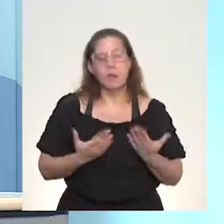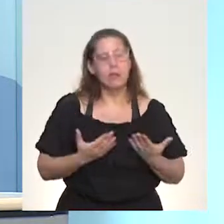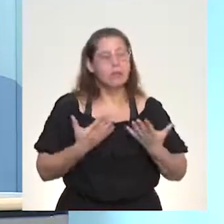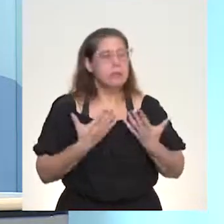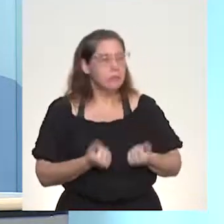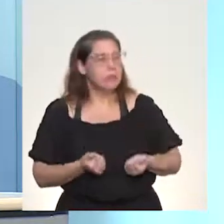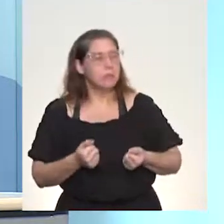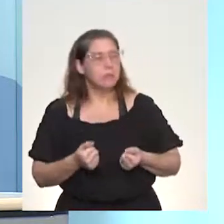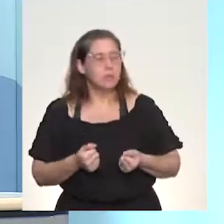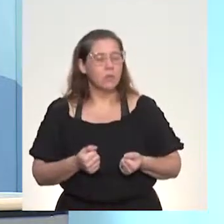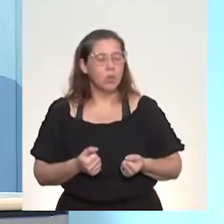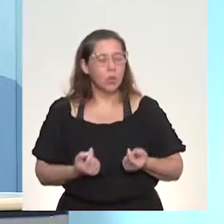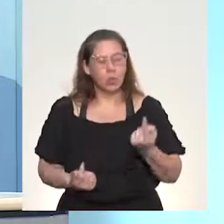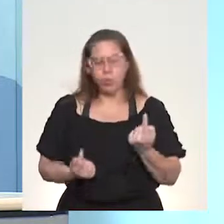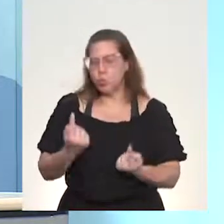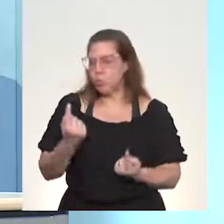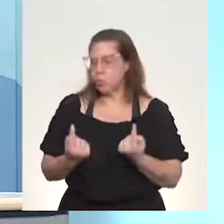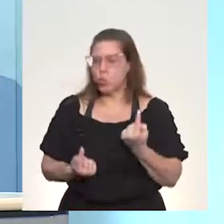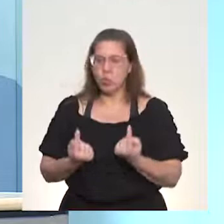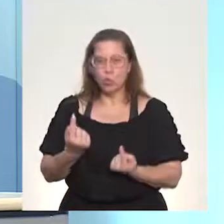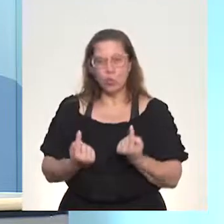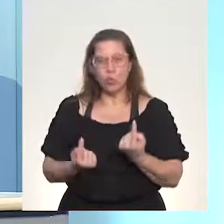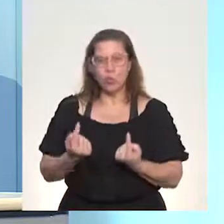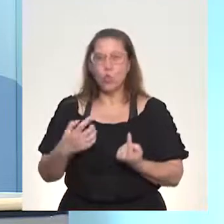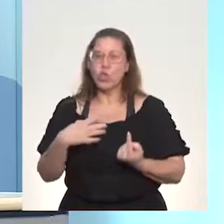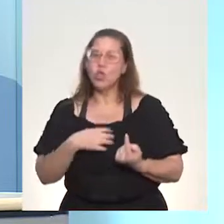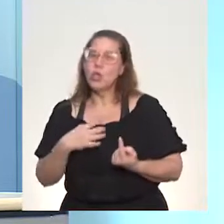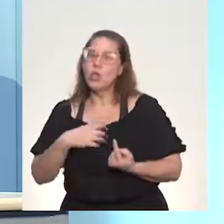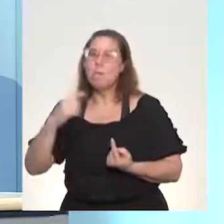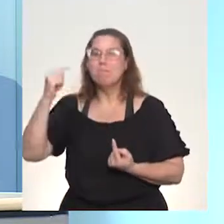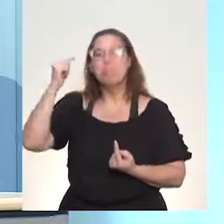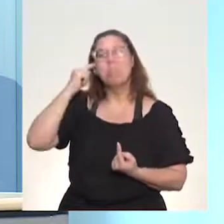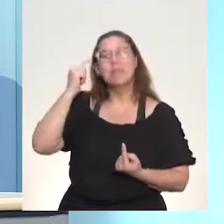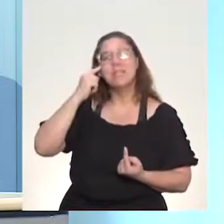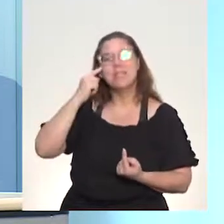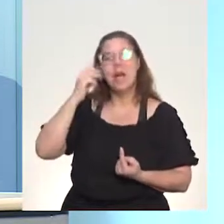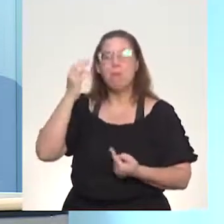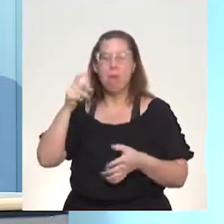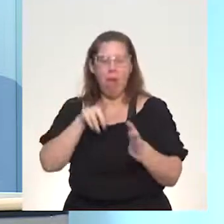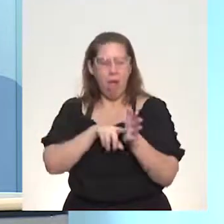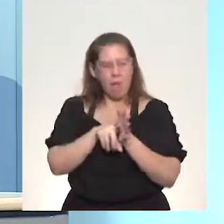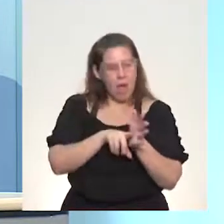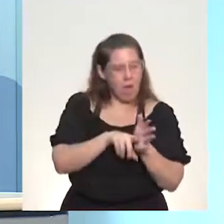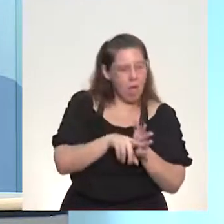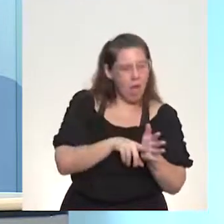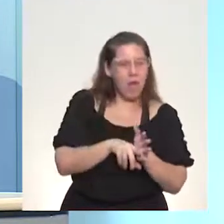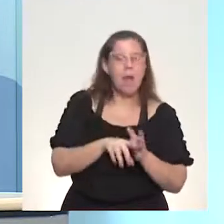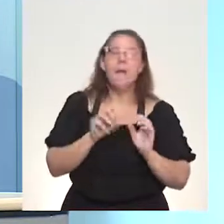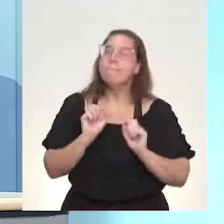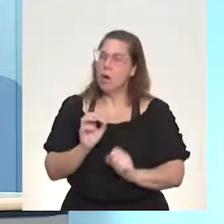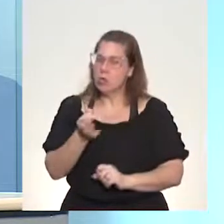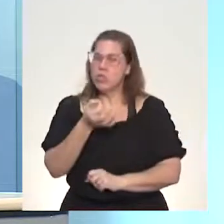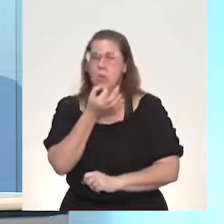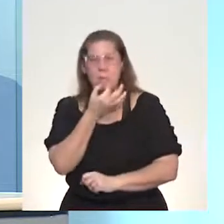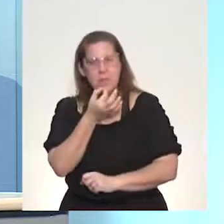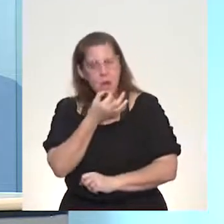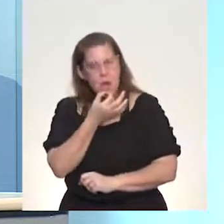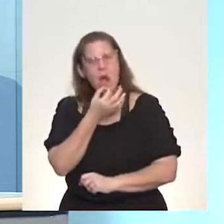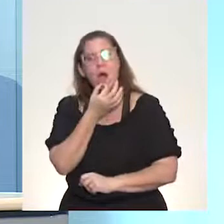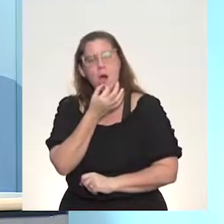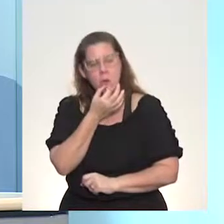dualismo estático, estável, de um pensamento puramente analítico, ele pode ser criticado. Então,